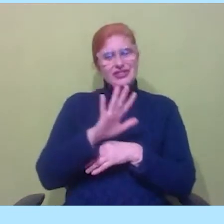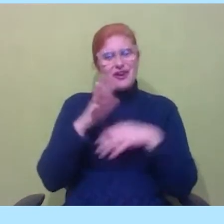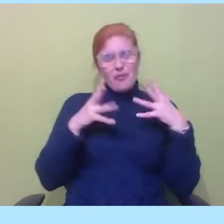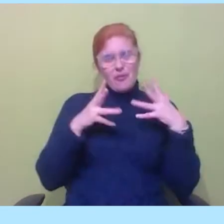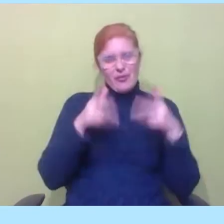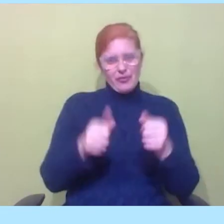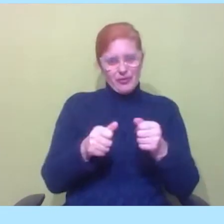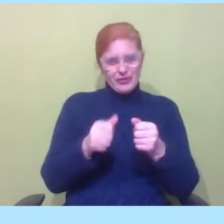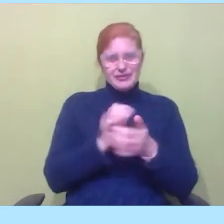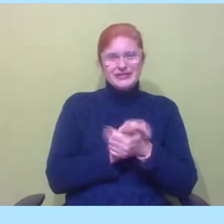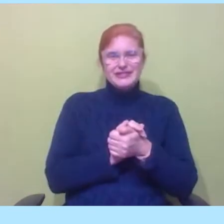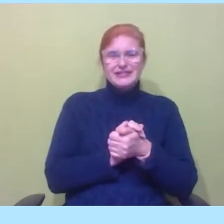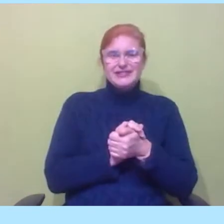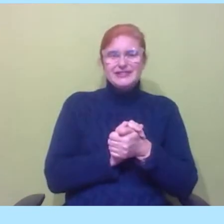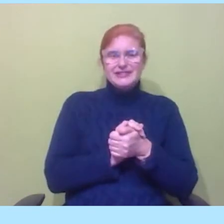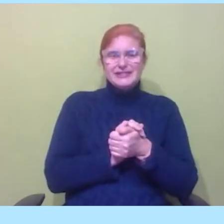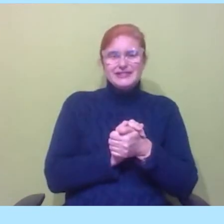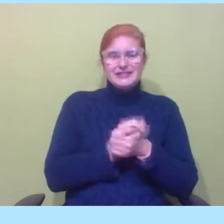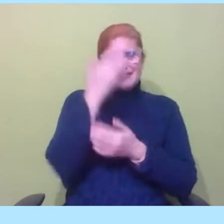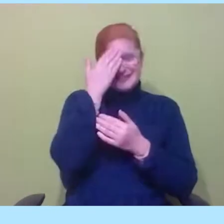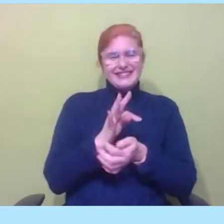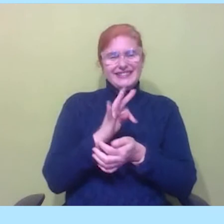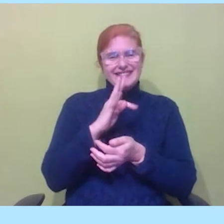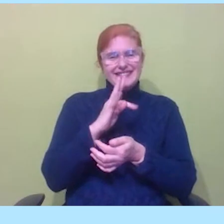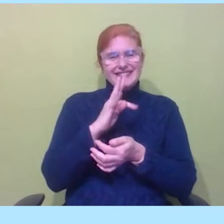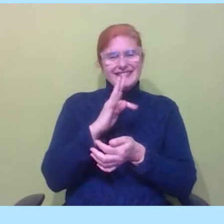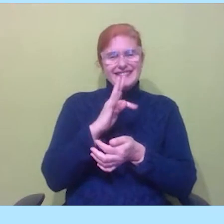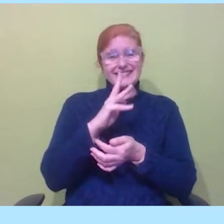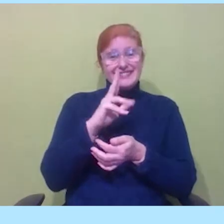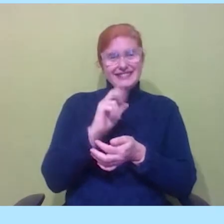obrigada. Tika, Ananda?